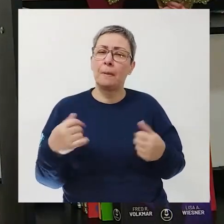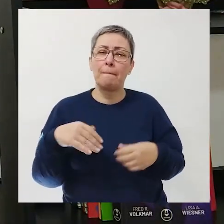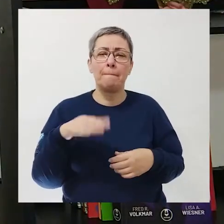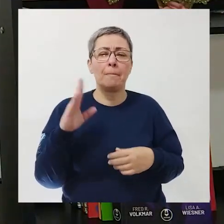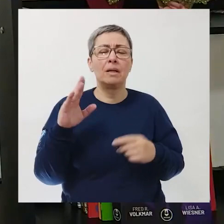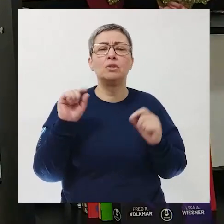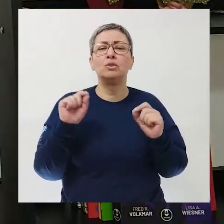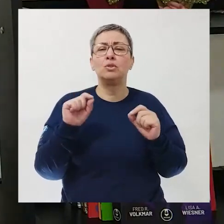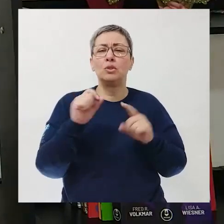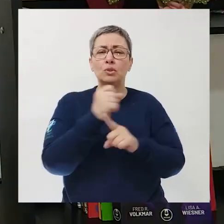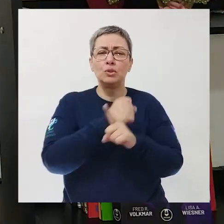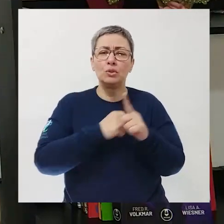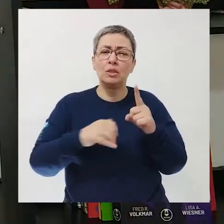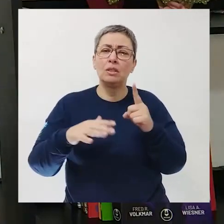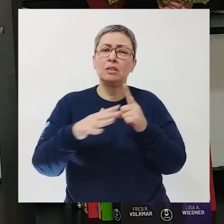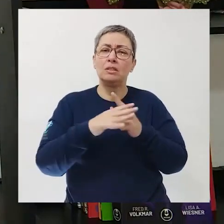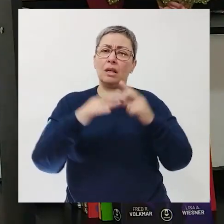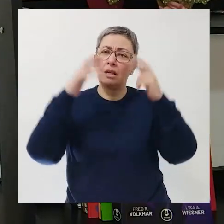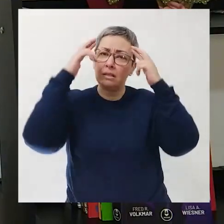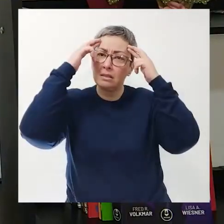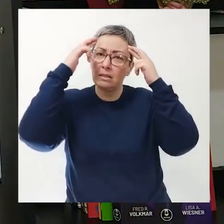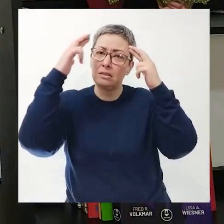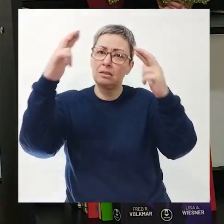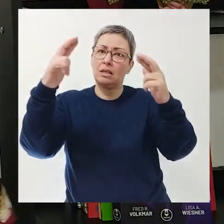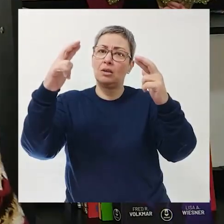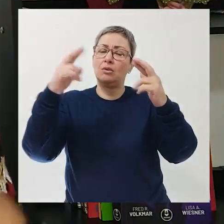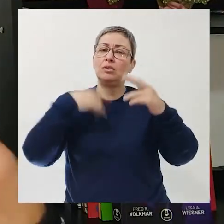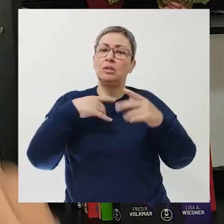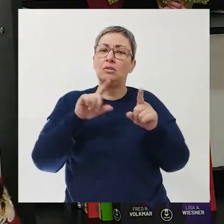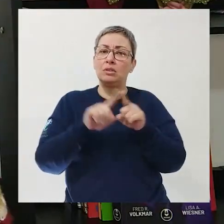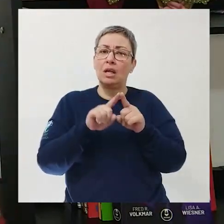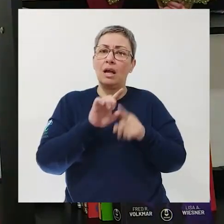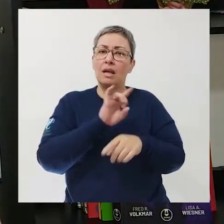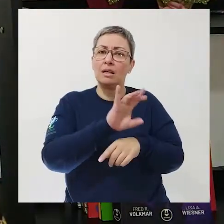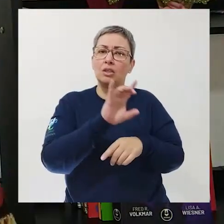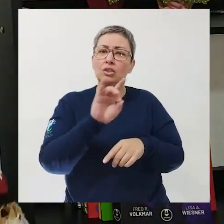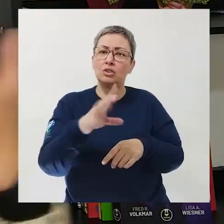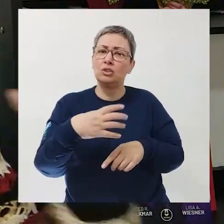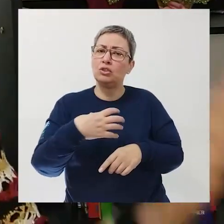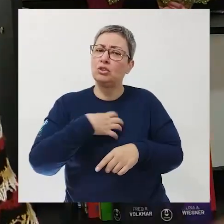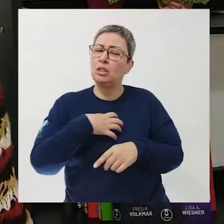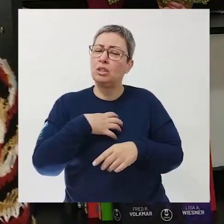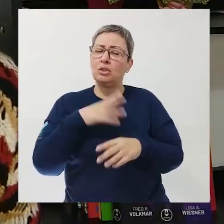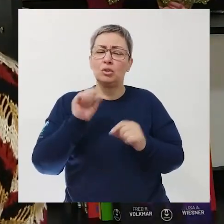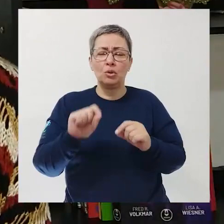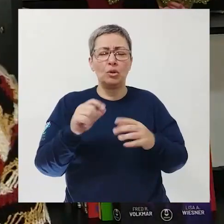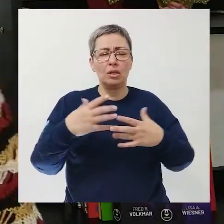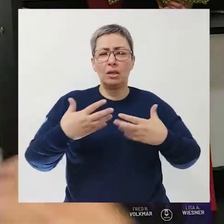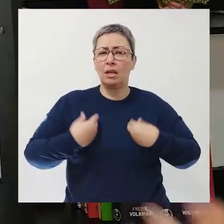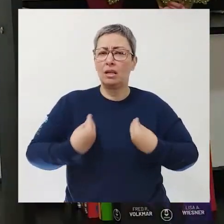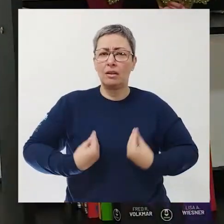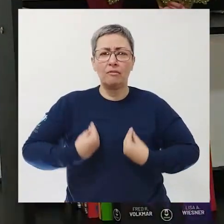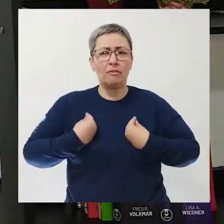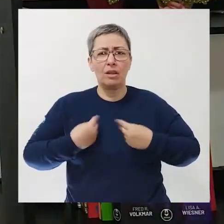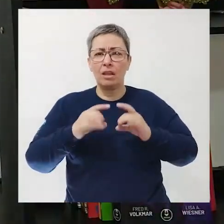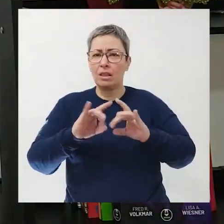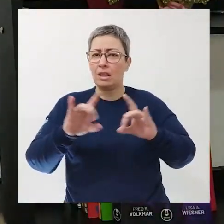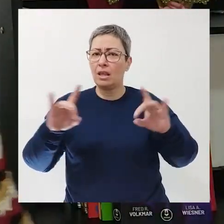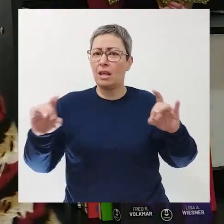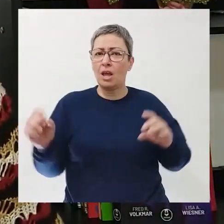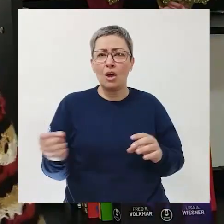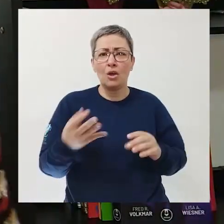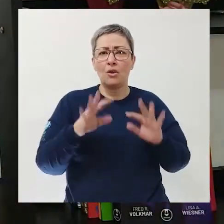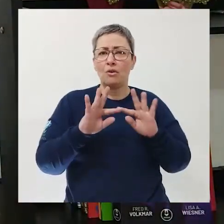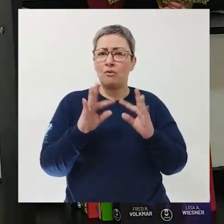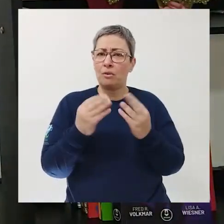é que a sociedade respeite a opção de cada um, né? O formato que cada um quer viver, das novas famílias aí